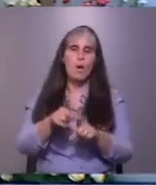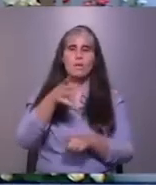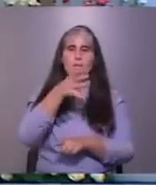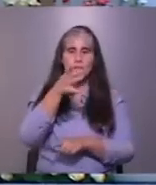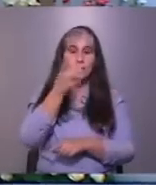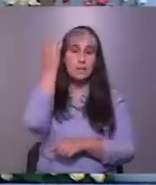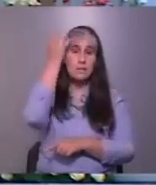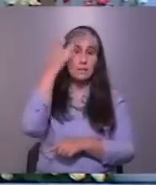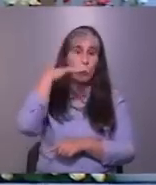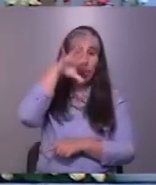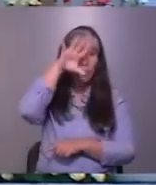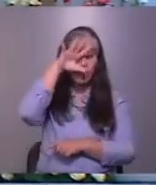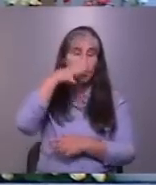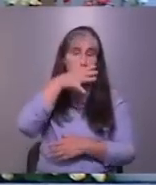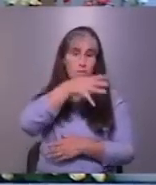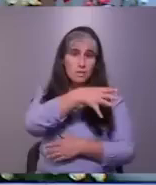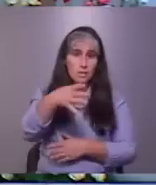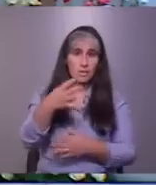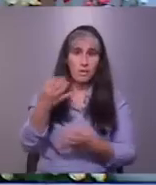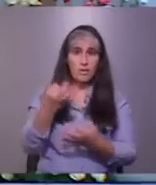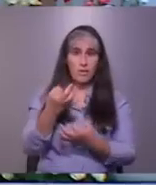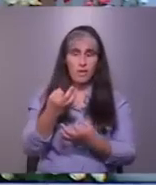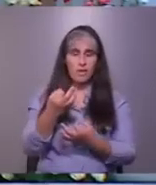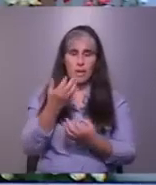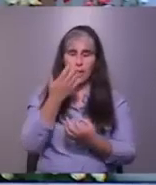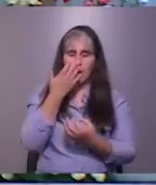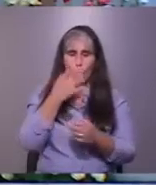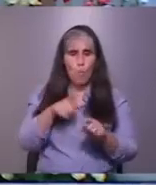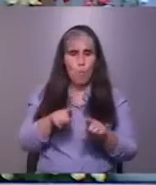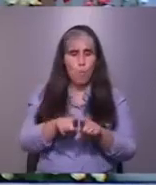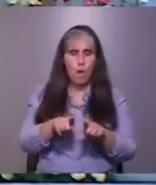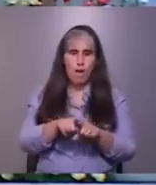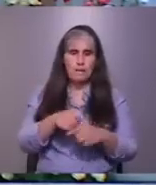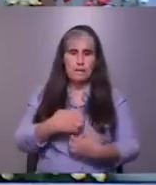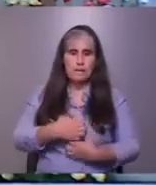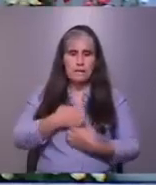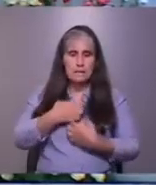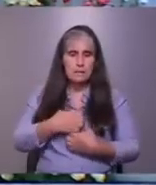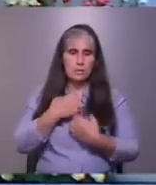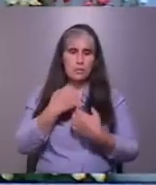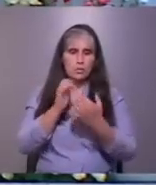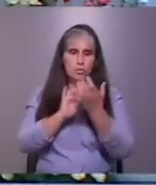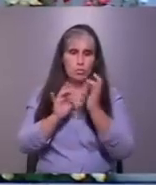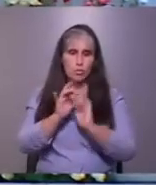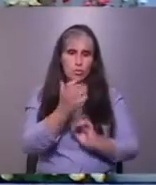significa termos em nós os mesmos sentimentos que havia em Cristo Senhor.